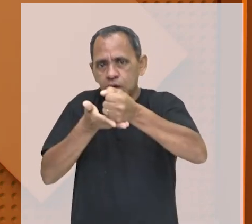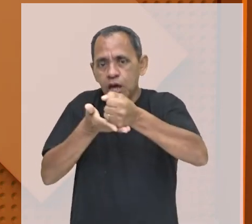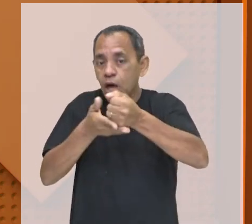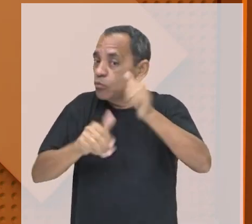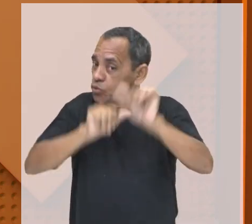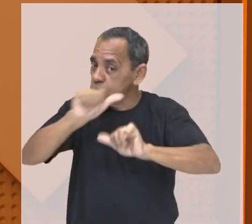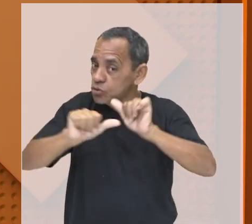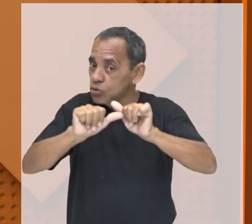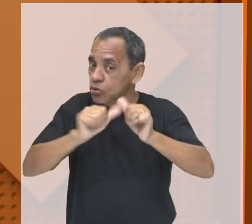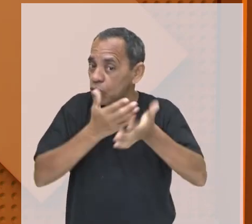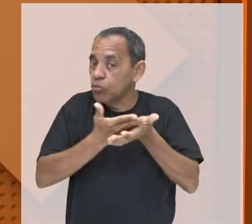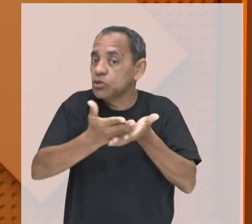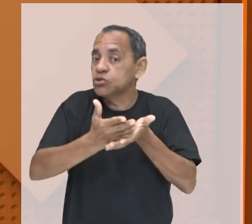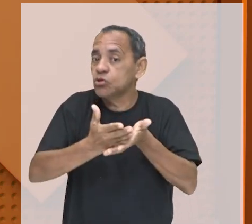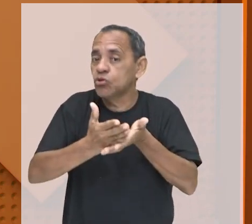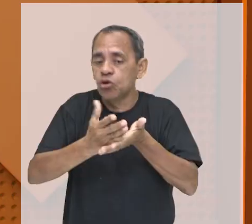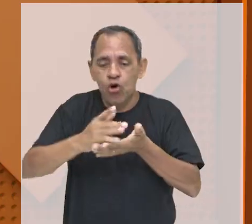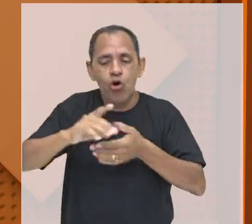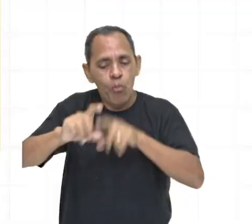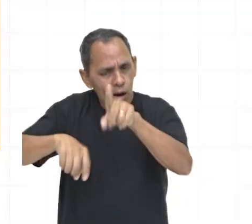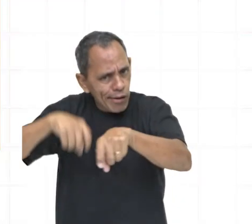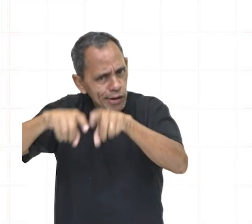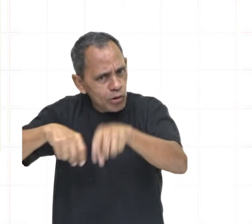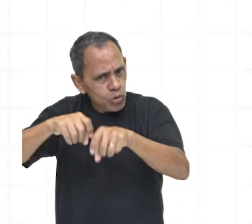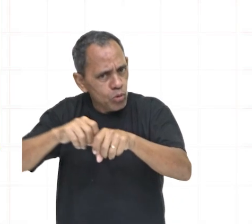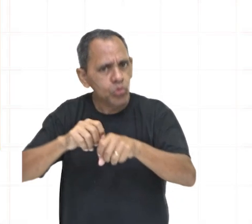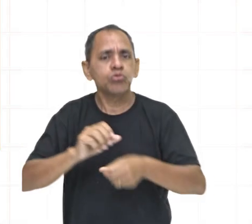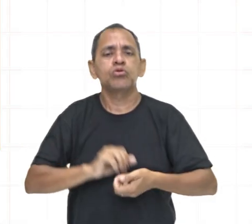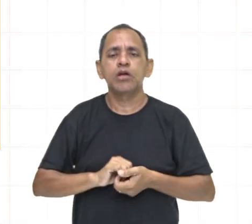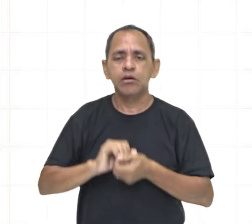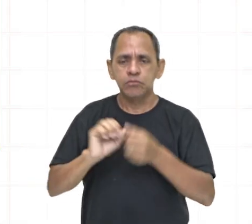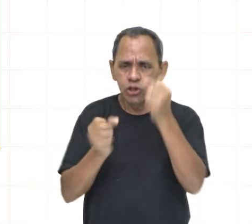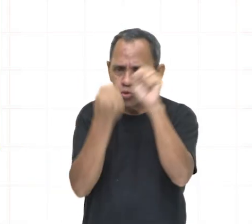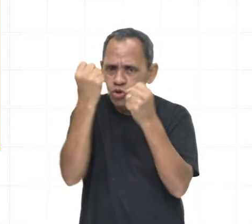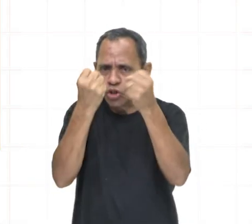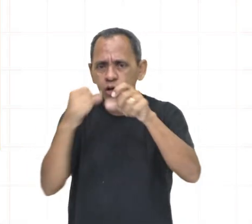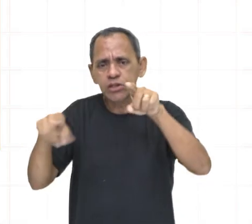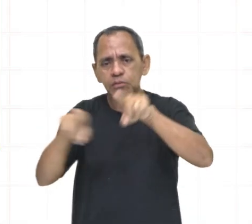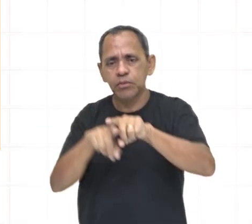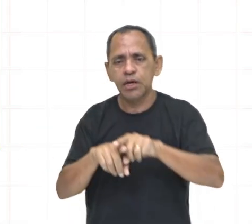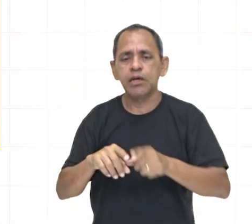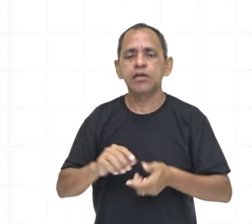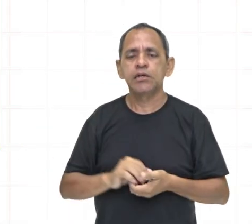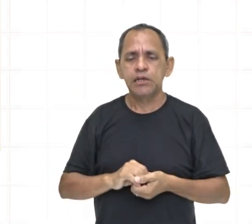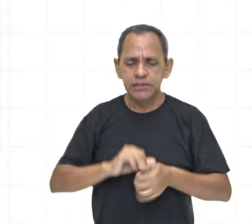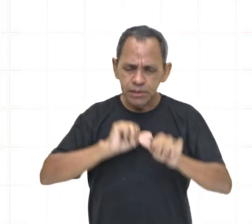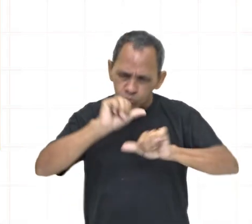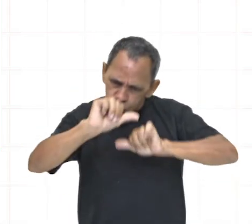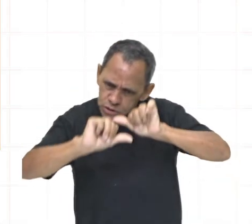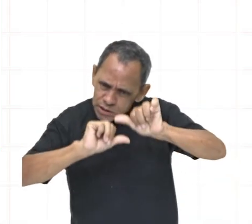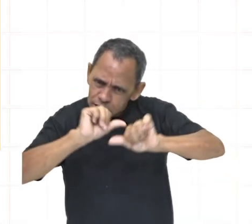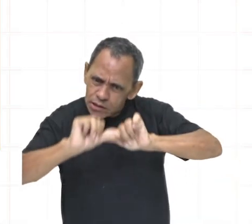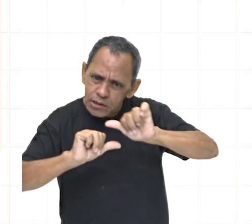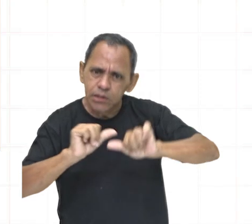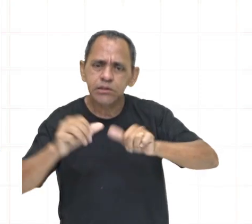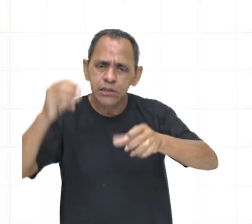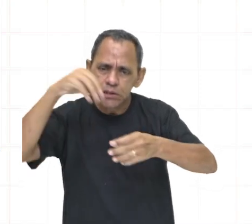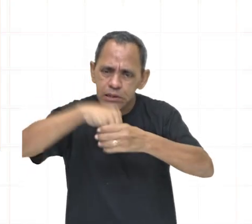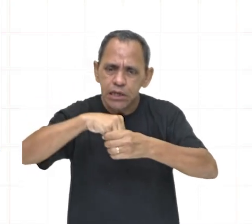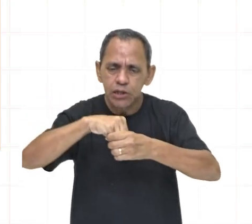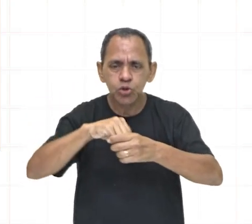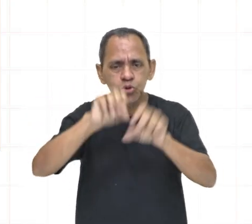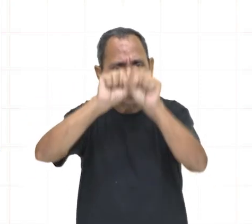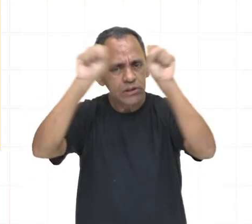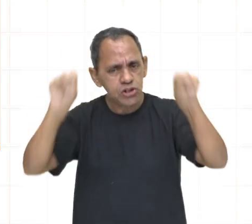principalmente mecanização agrícola. Então, olha só, essa transformação aí da produção agropecuária ao